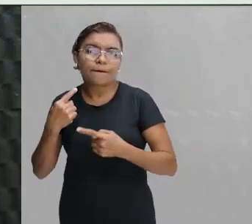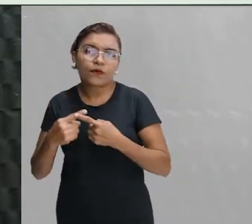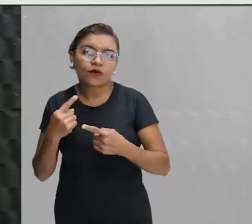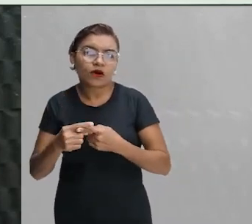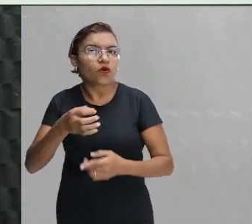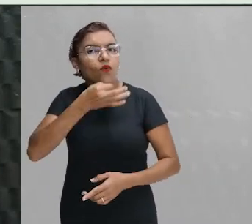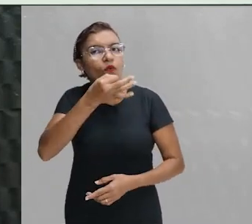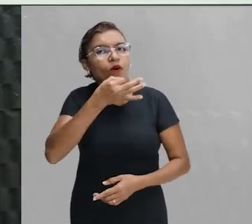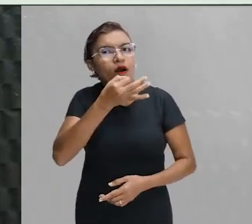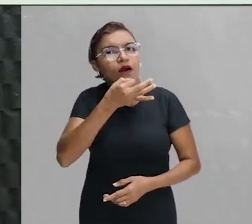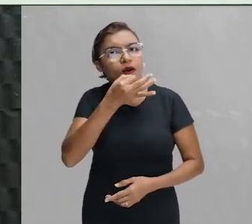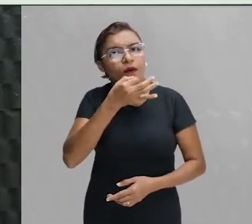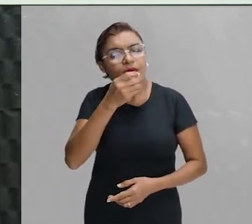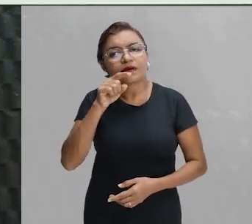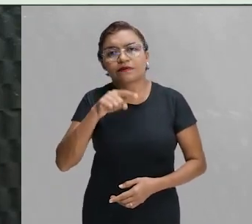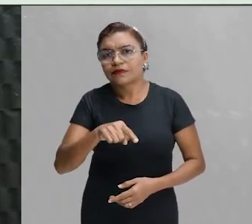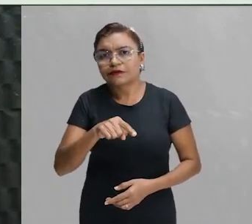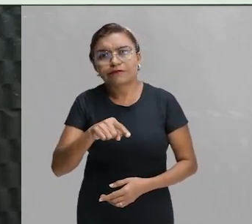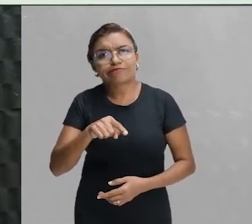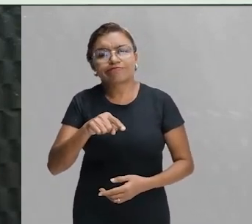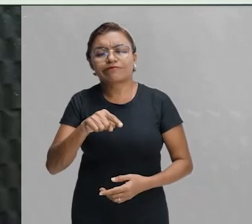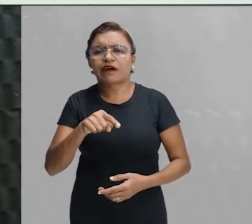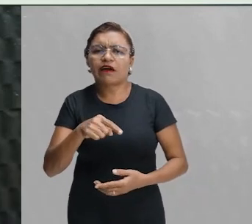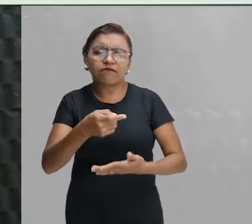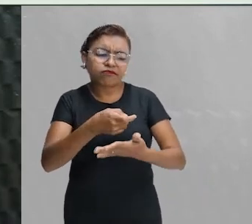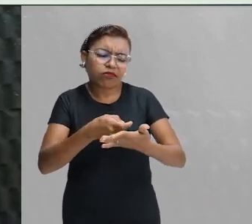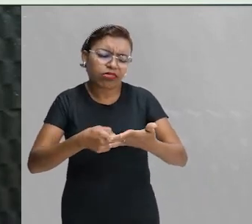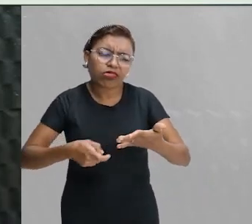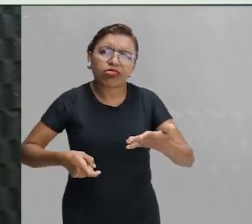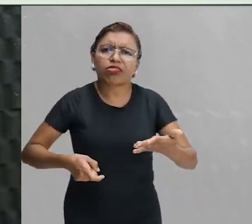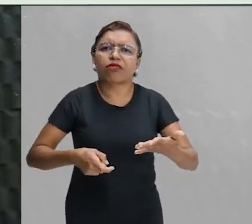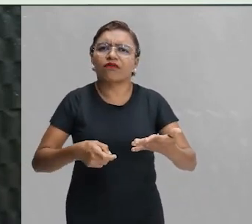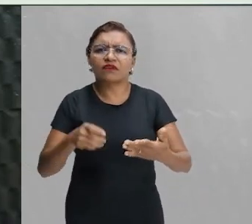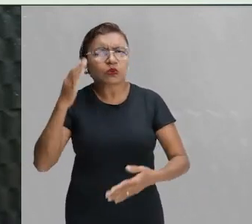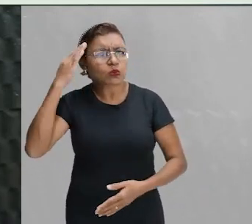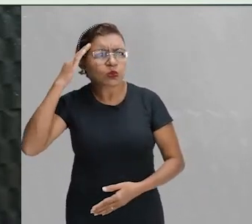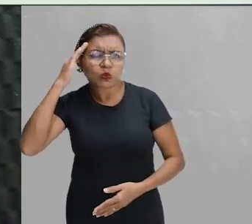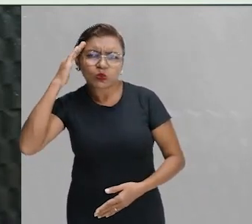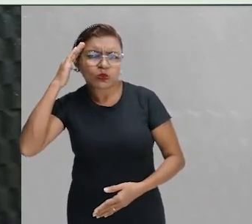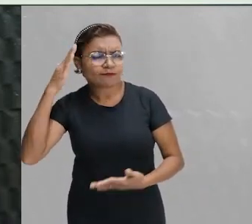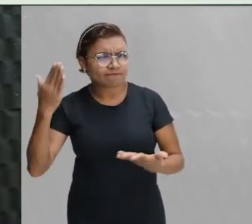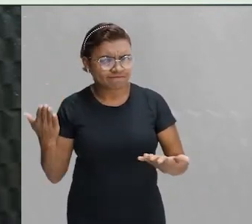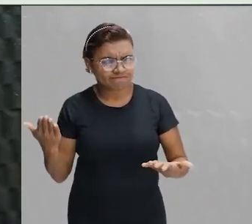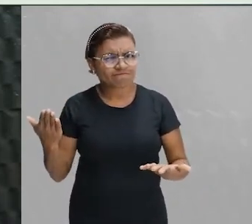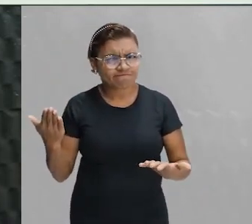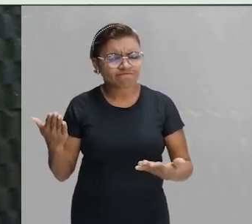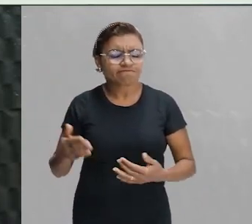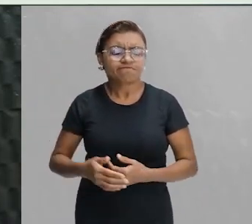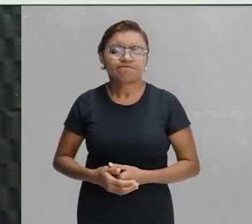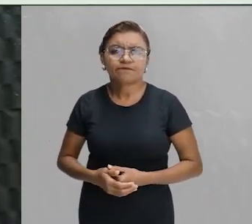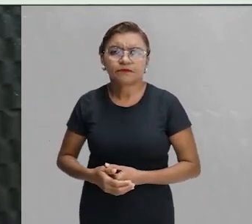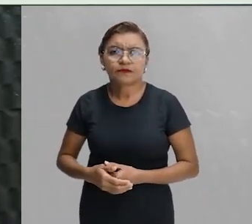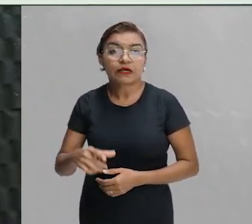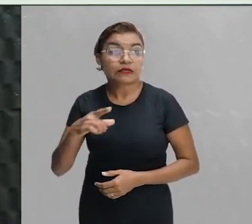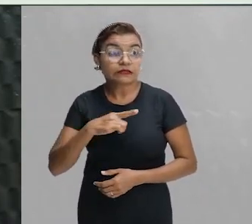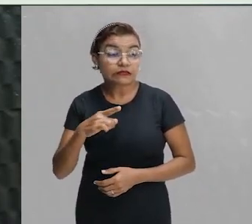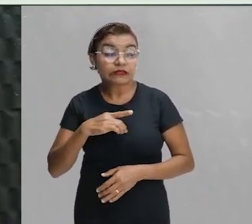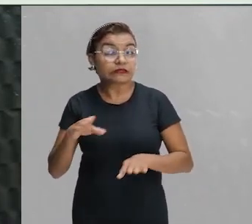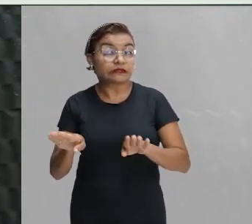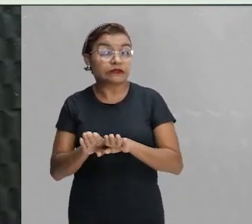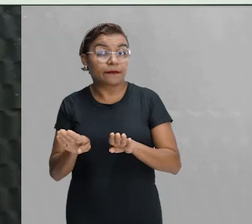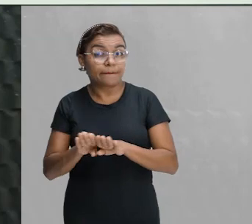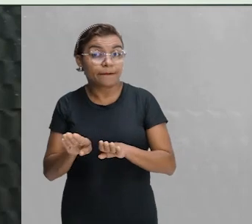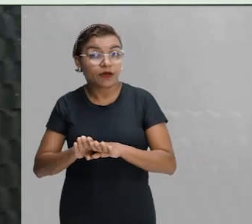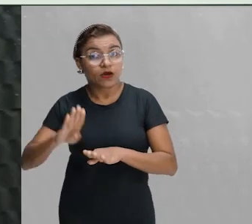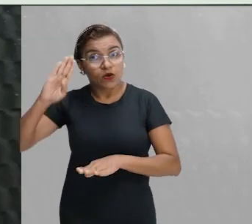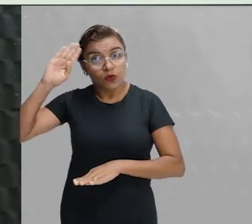o argumento inconsistente, vai torná-lo incompreensível, portanto, tá? E existe o princípio que a gente